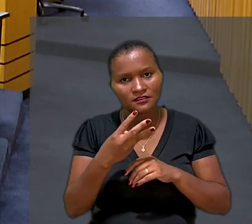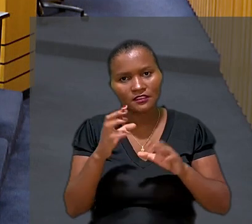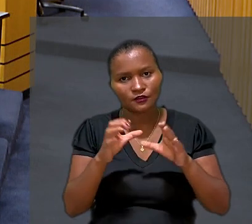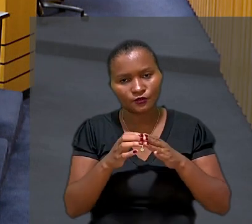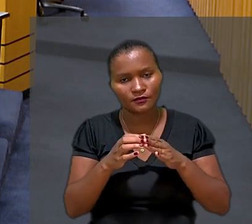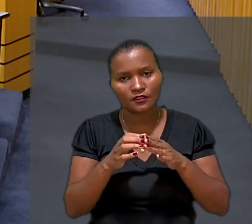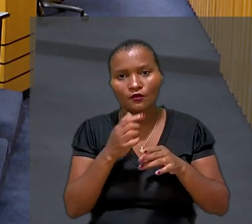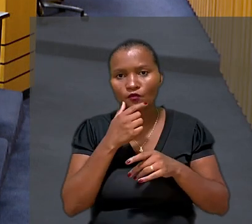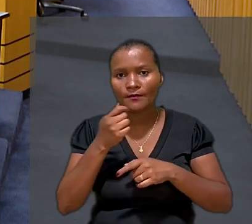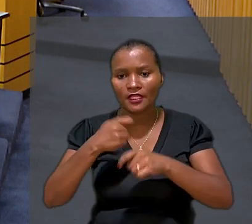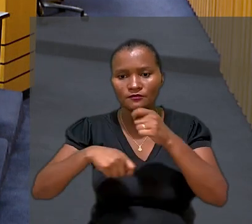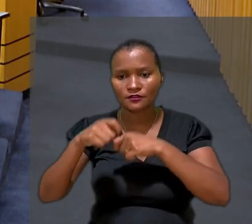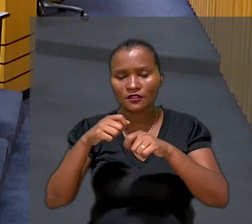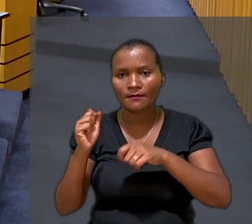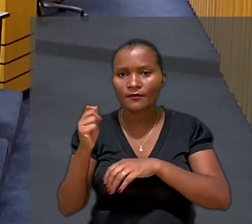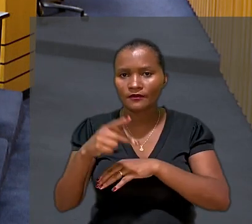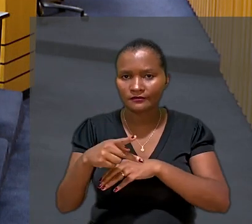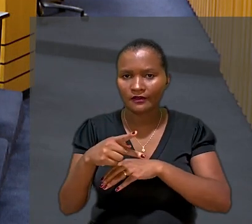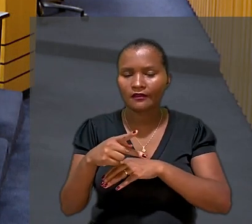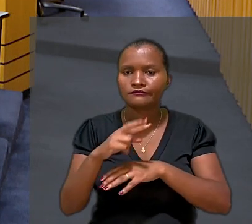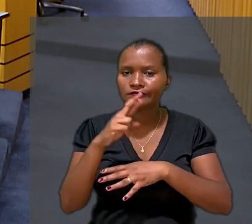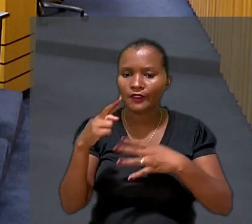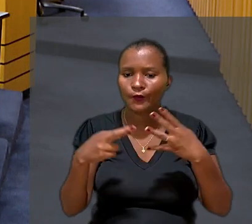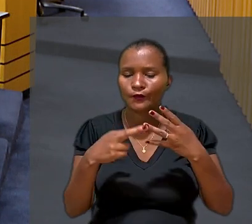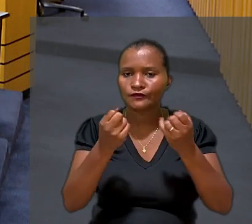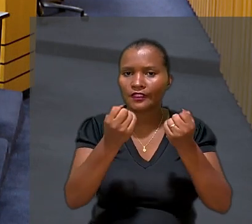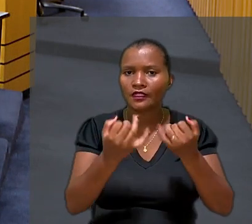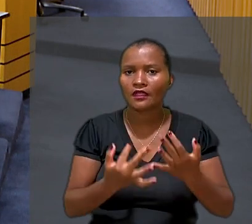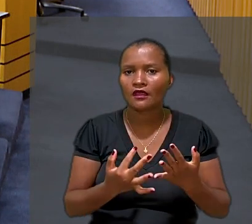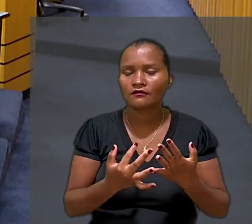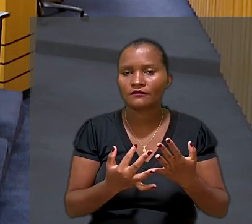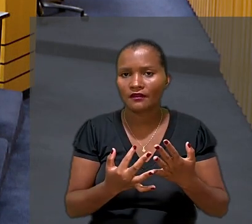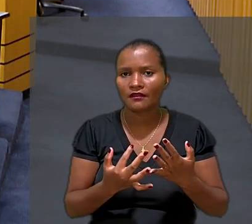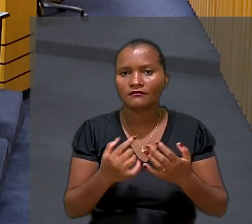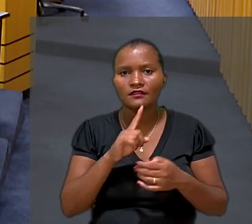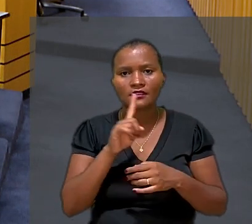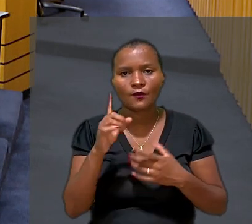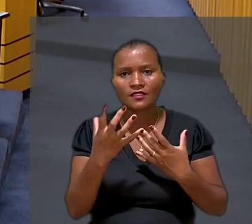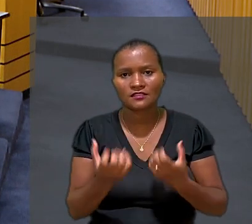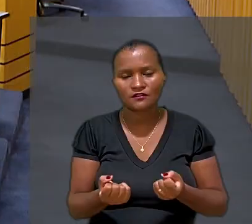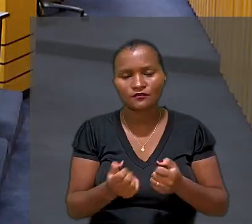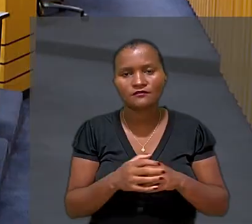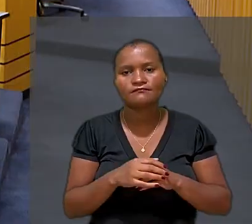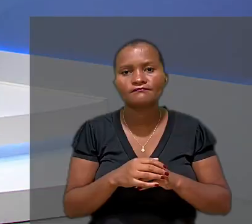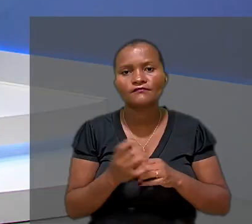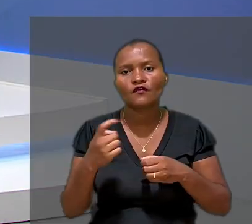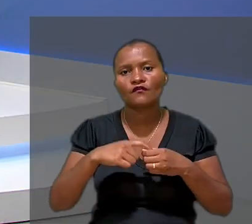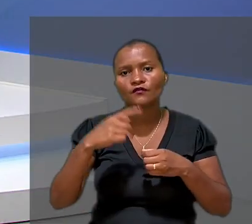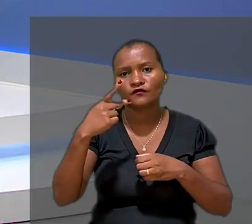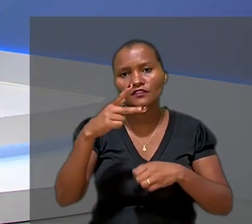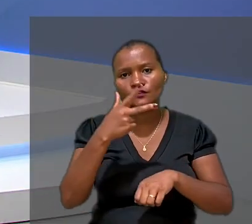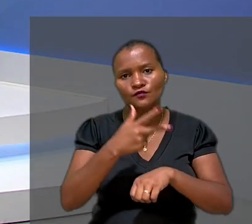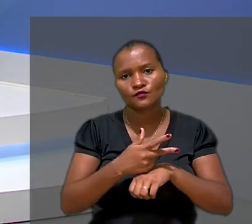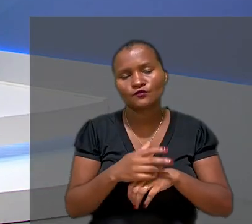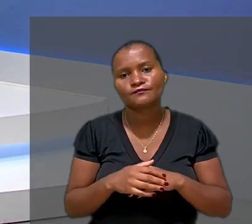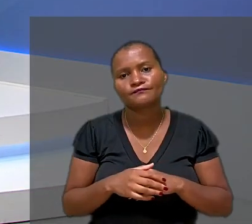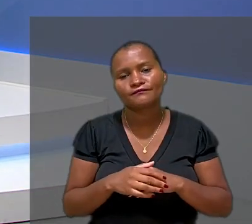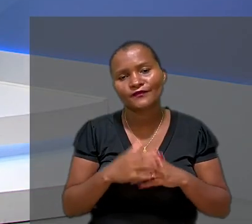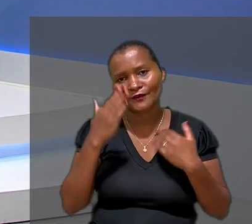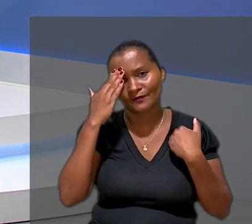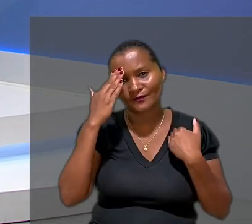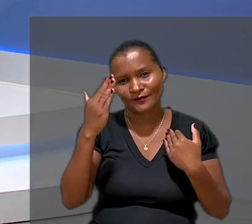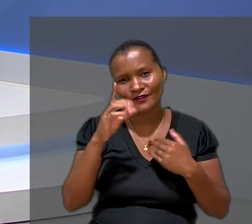terceira turma, o administrador aposentado entrou com embargos de declaração que foram rejeitados. Eu volto com vocês no